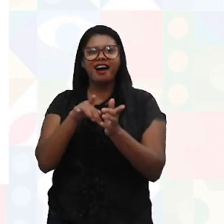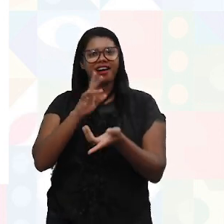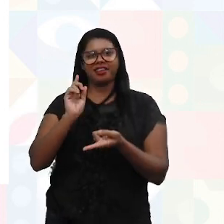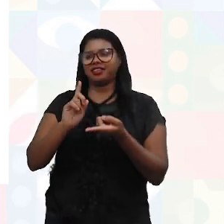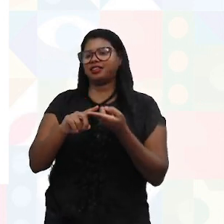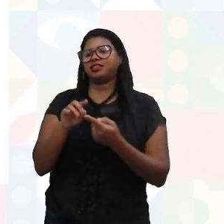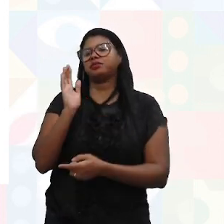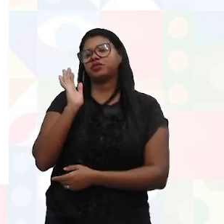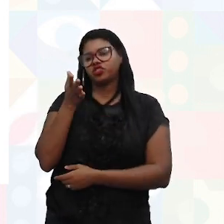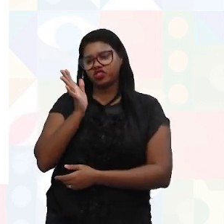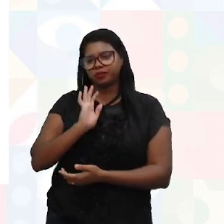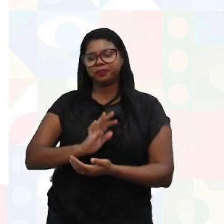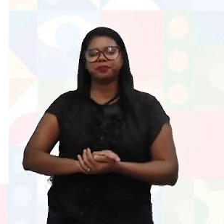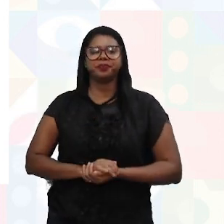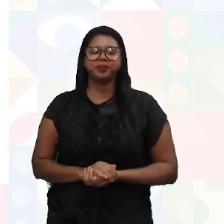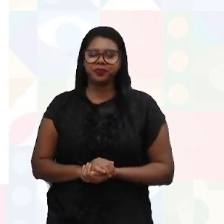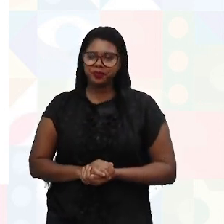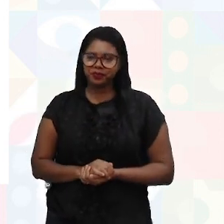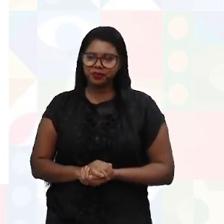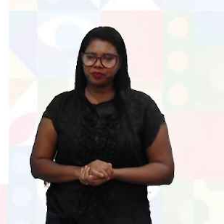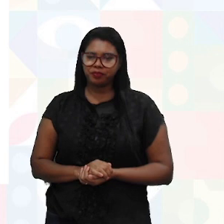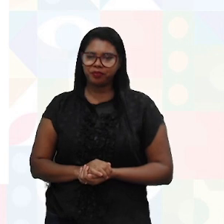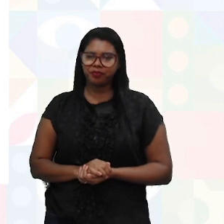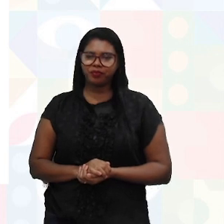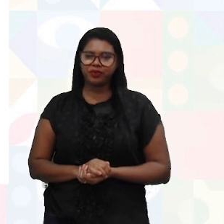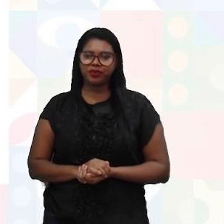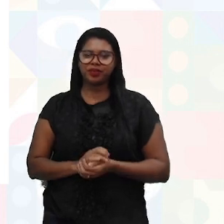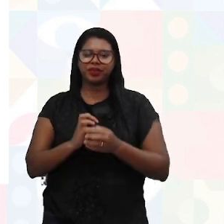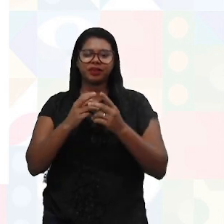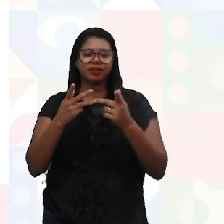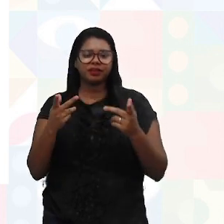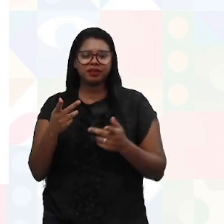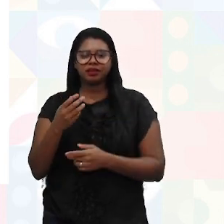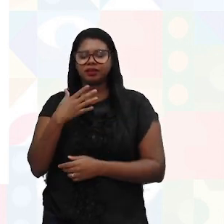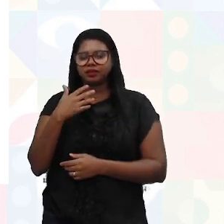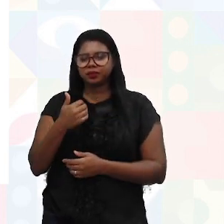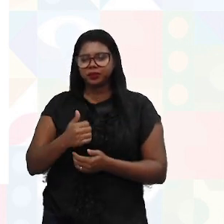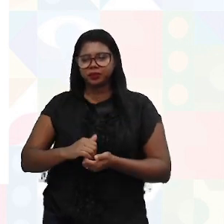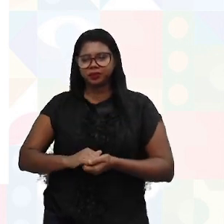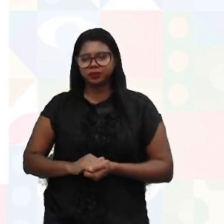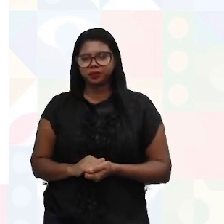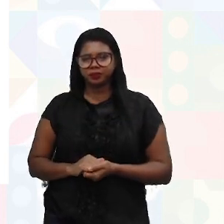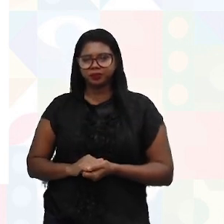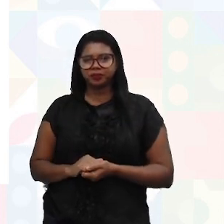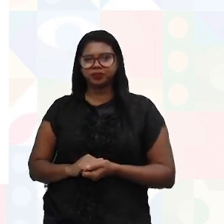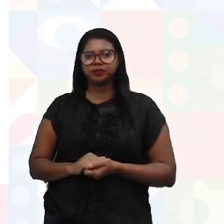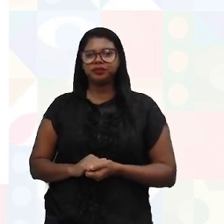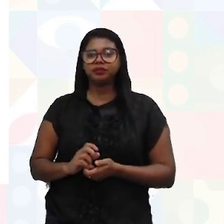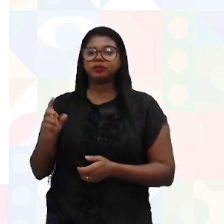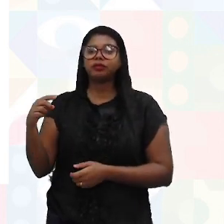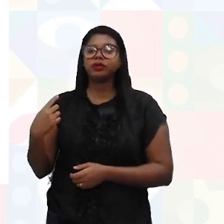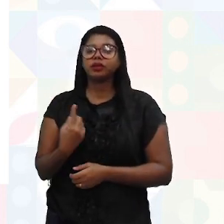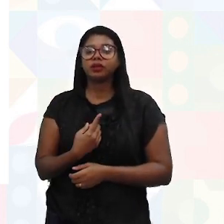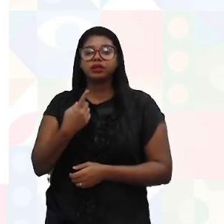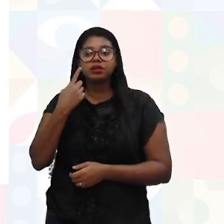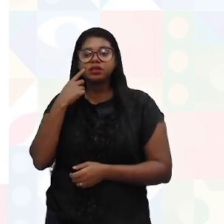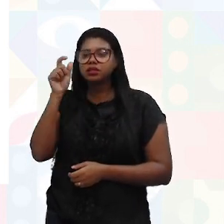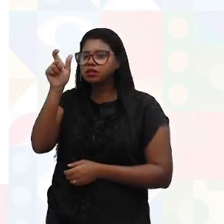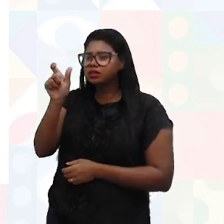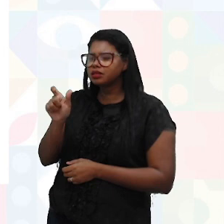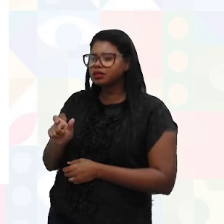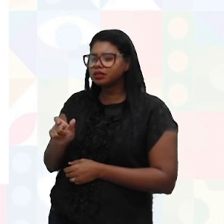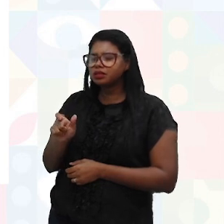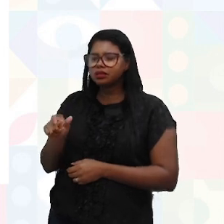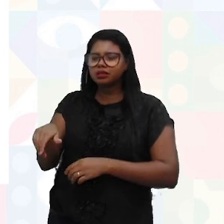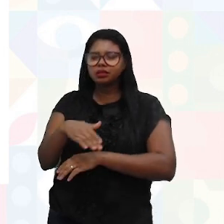tem já é um hábito assim de criar umas estampas super autorais que a gente vendo uma pessoa na rua a gente já